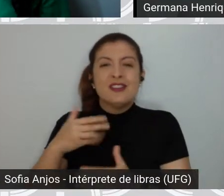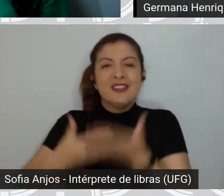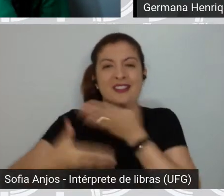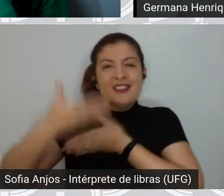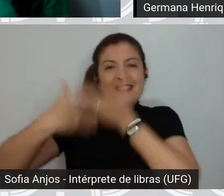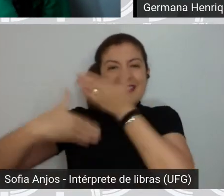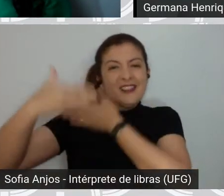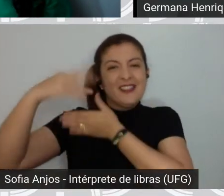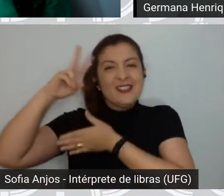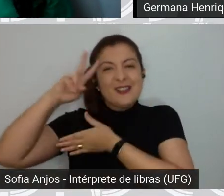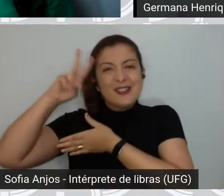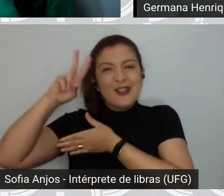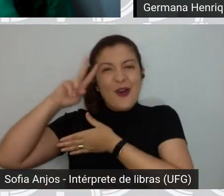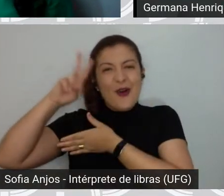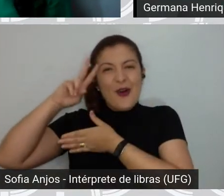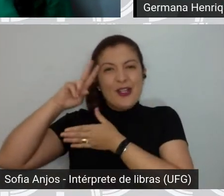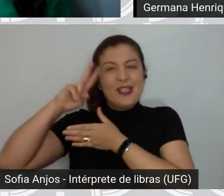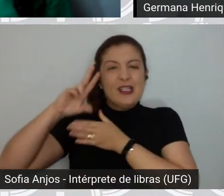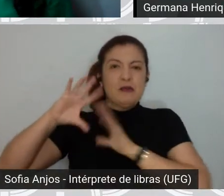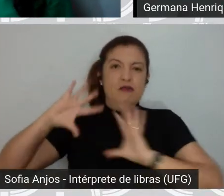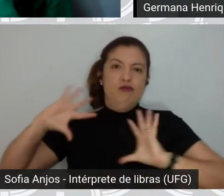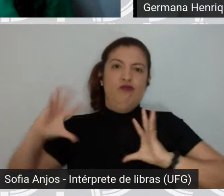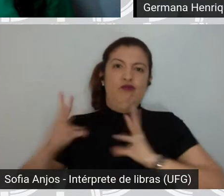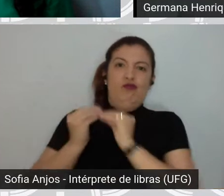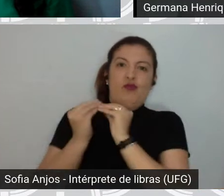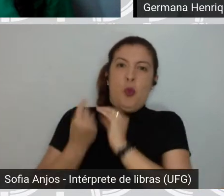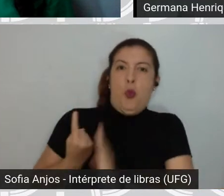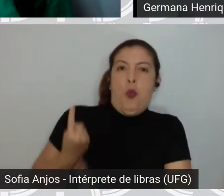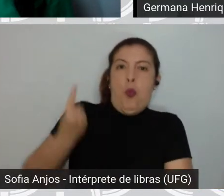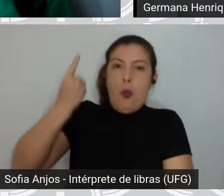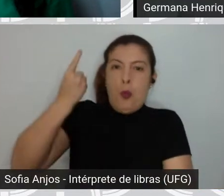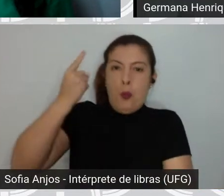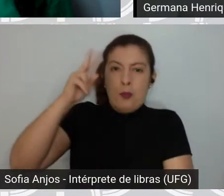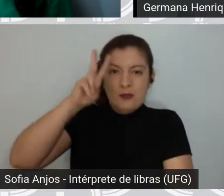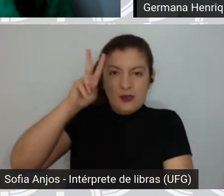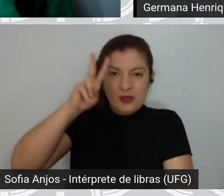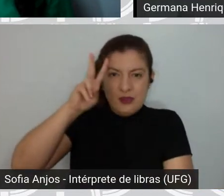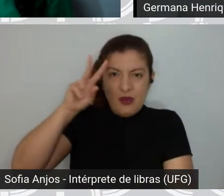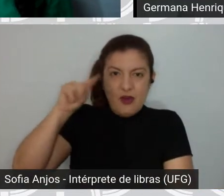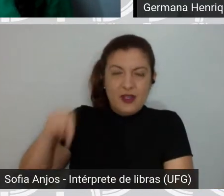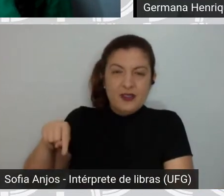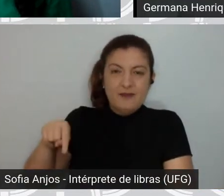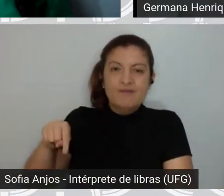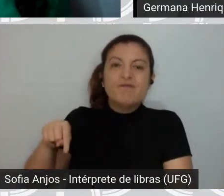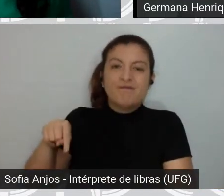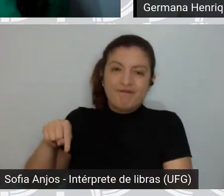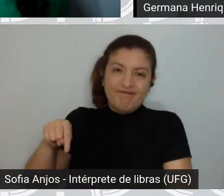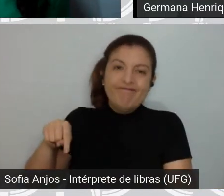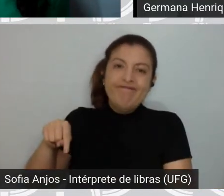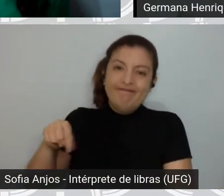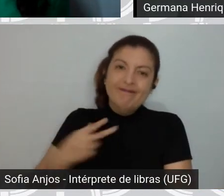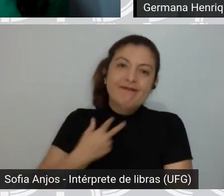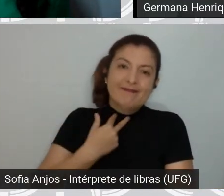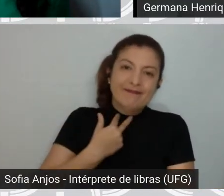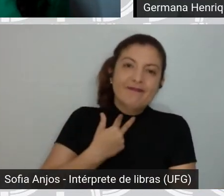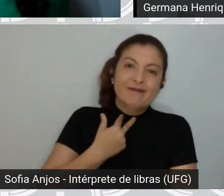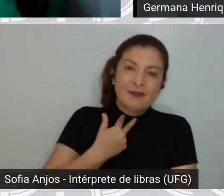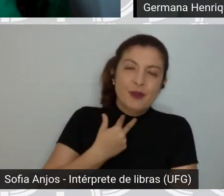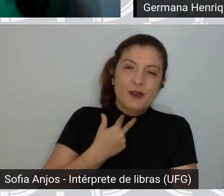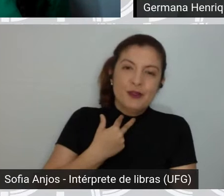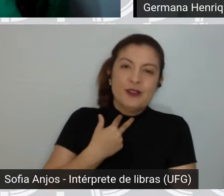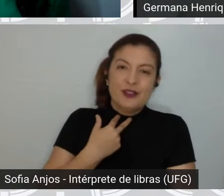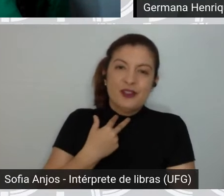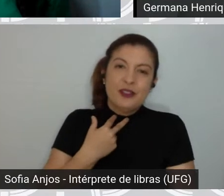totalizadora, não totalizante, porque totalizante pode ser algo positivo, mas não totalizadora, não autoritária,